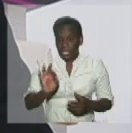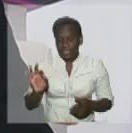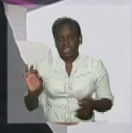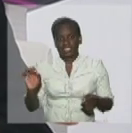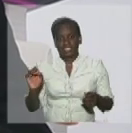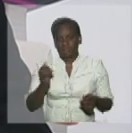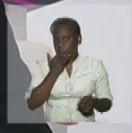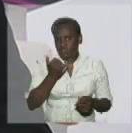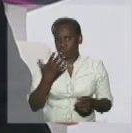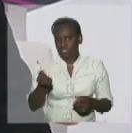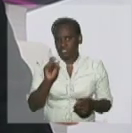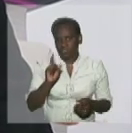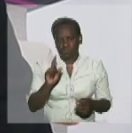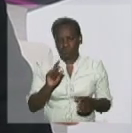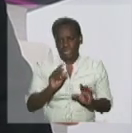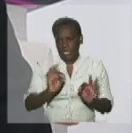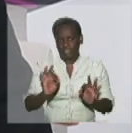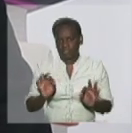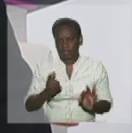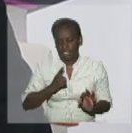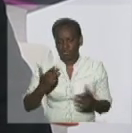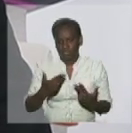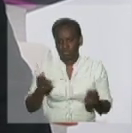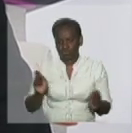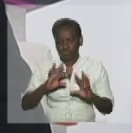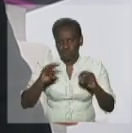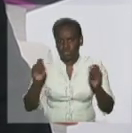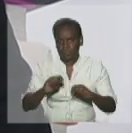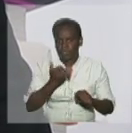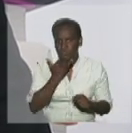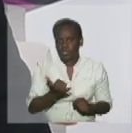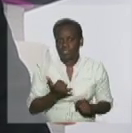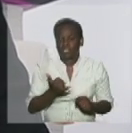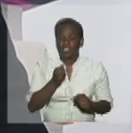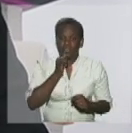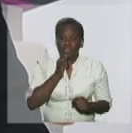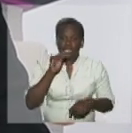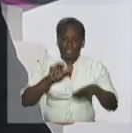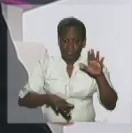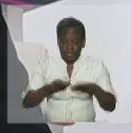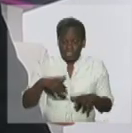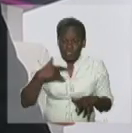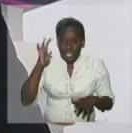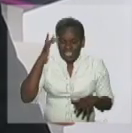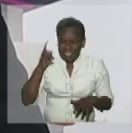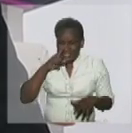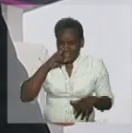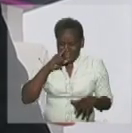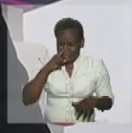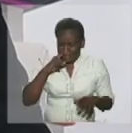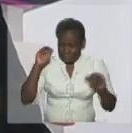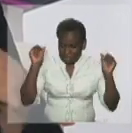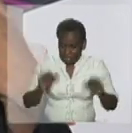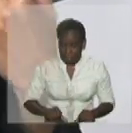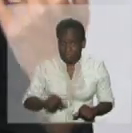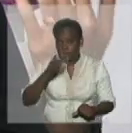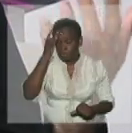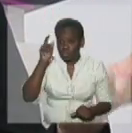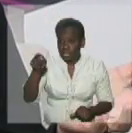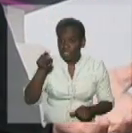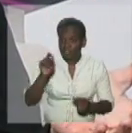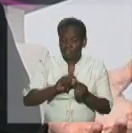nada é imperdoável, porque às vezes algo que para você é muito grave, a pessoa